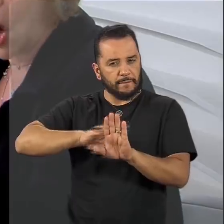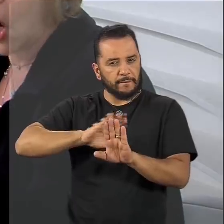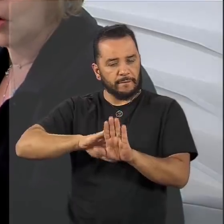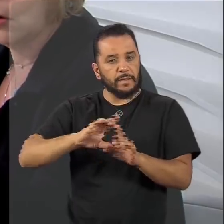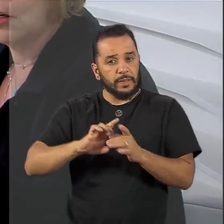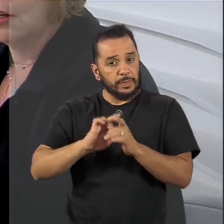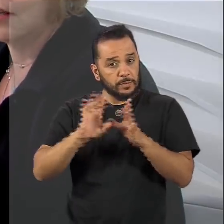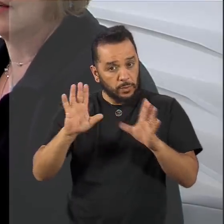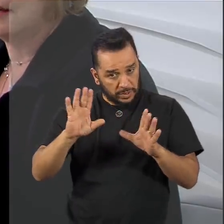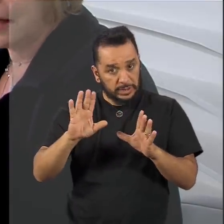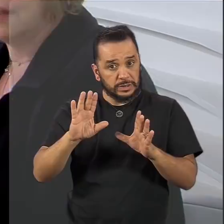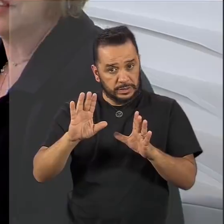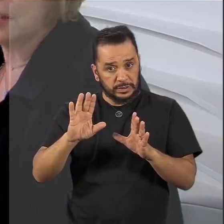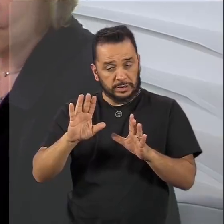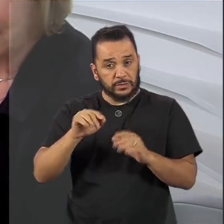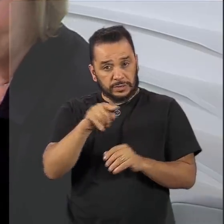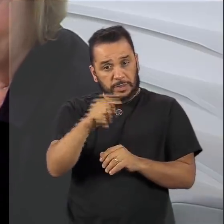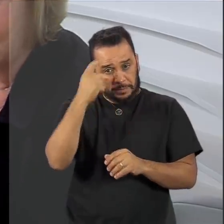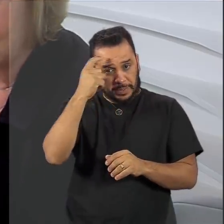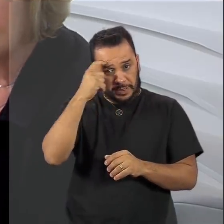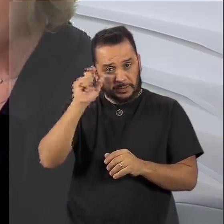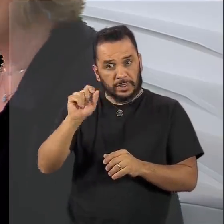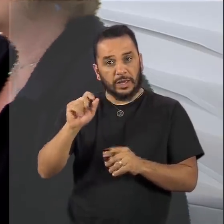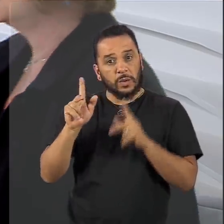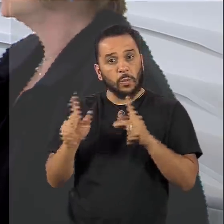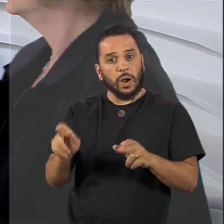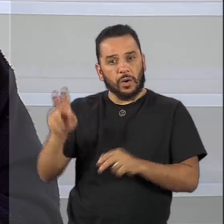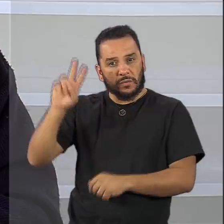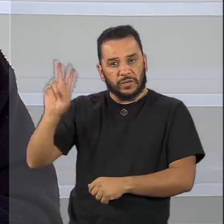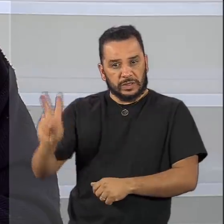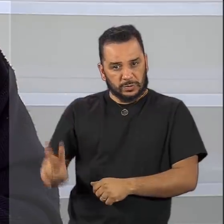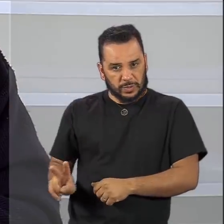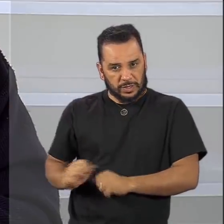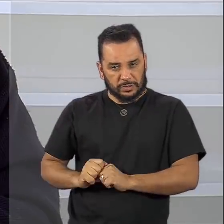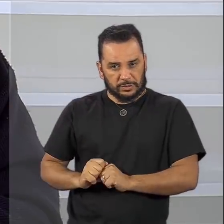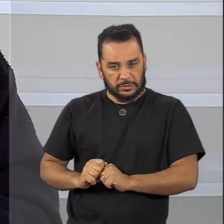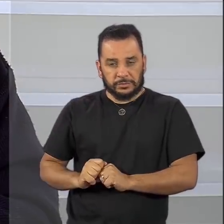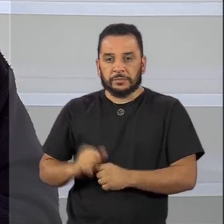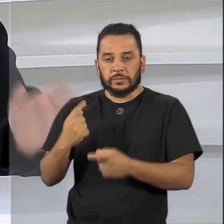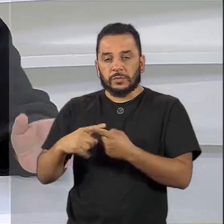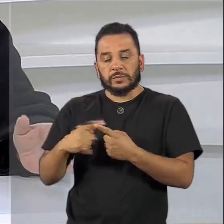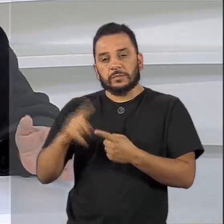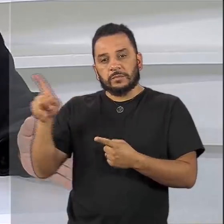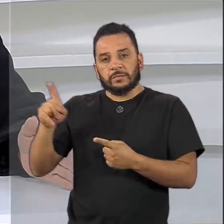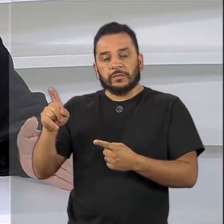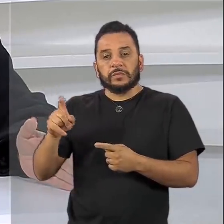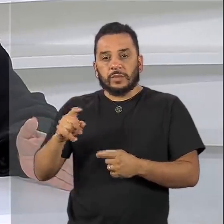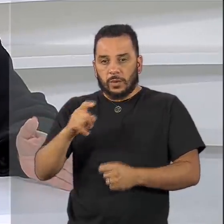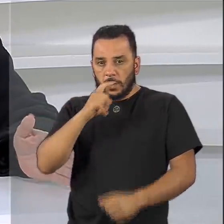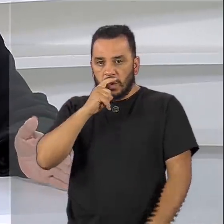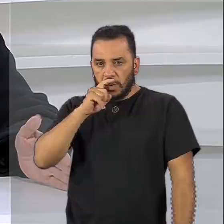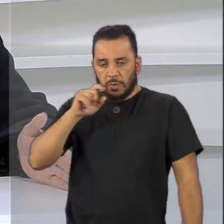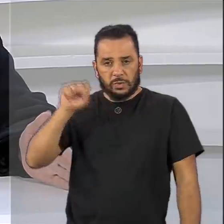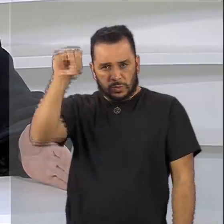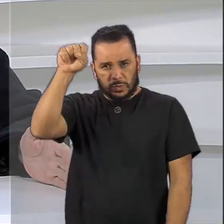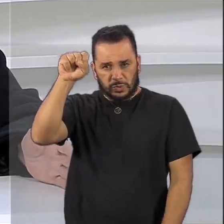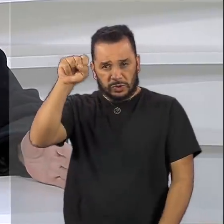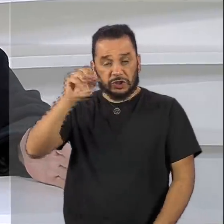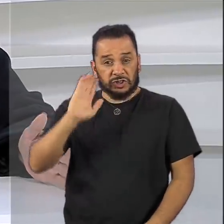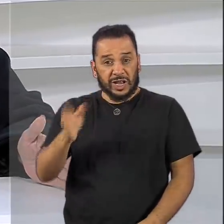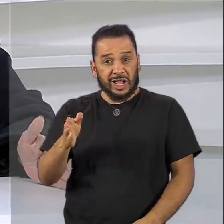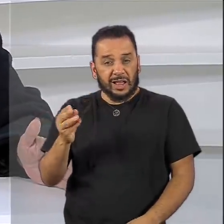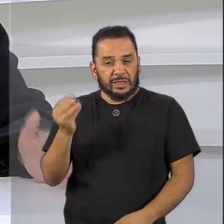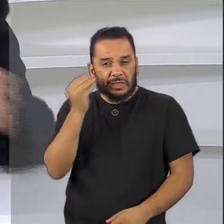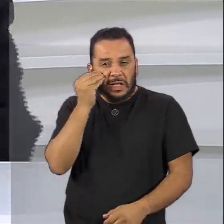golpe, logo em Venezuela, né, Rossi? Porque como que o Chávez fez? Primeiro, ele tentou um golpe